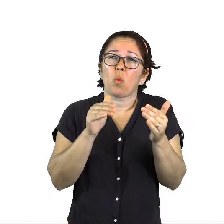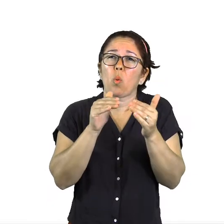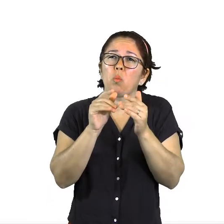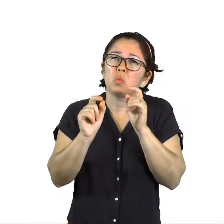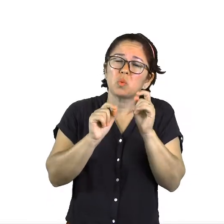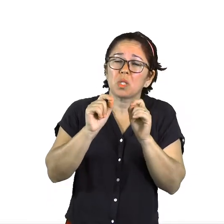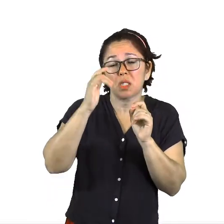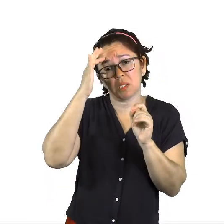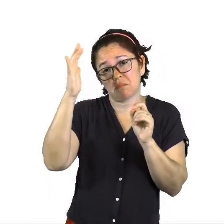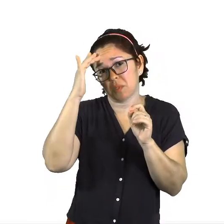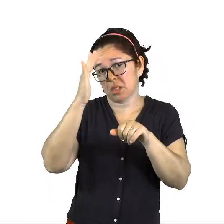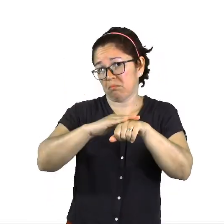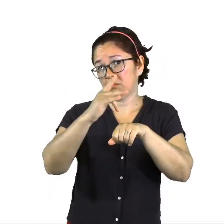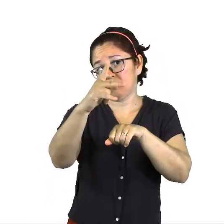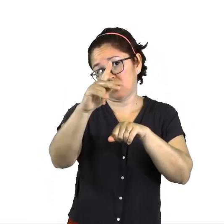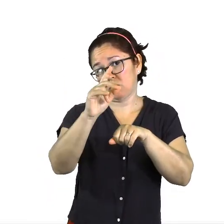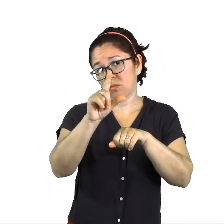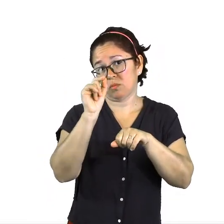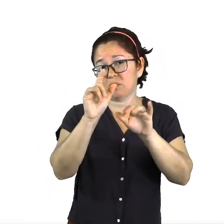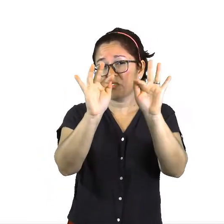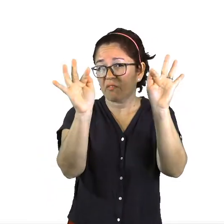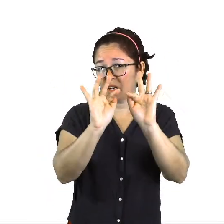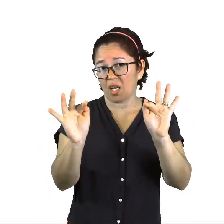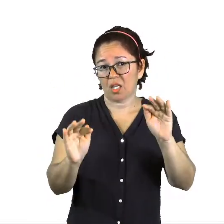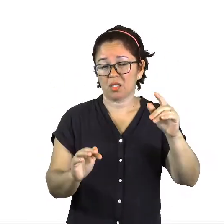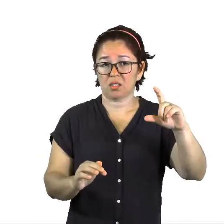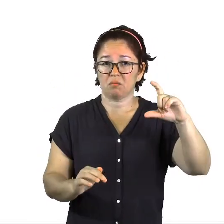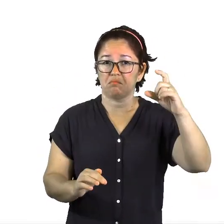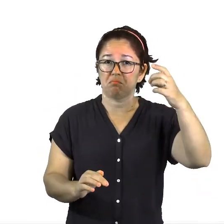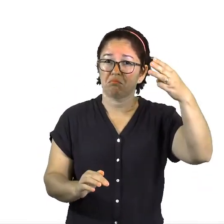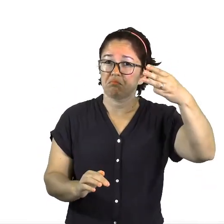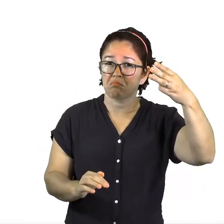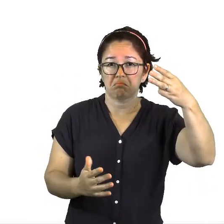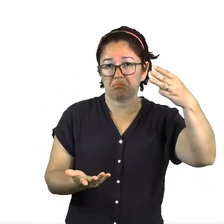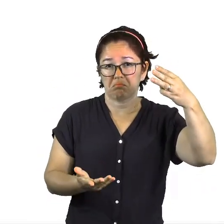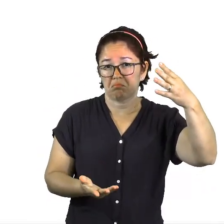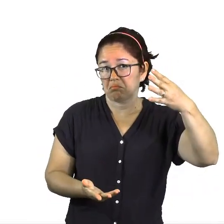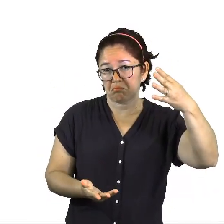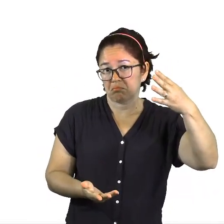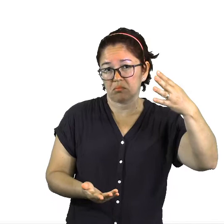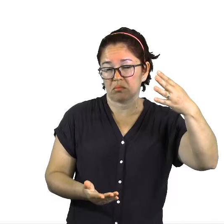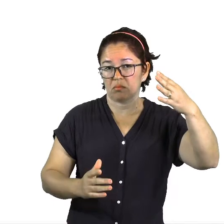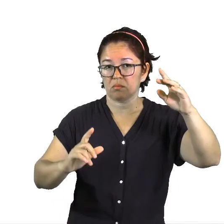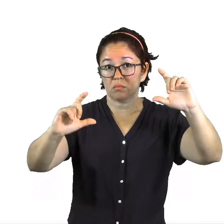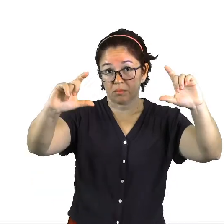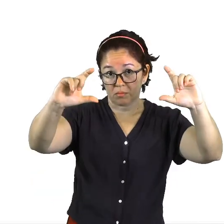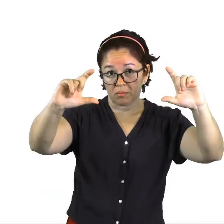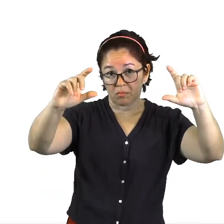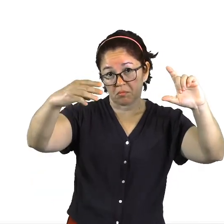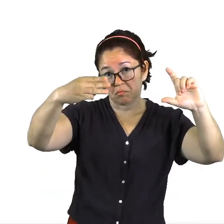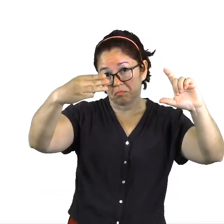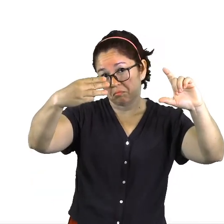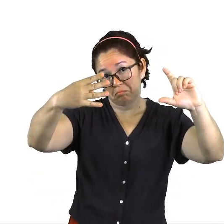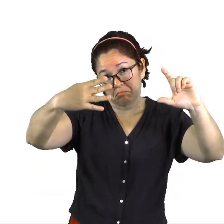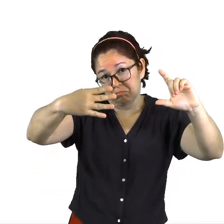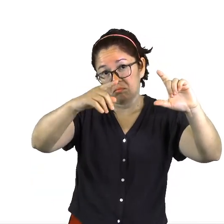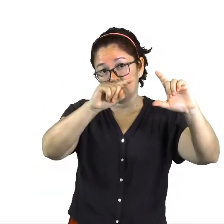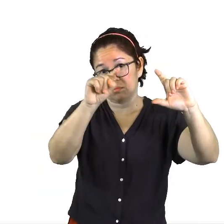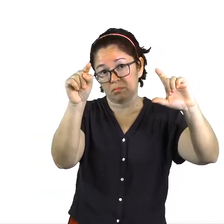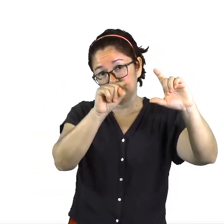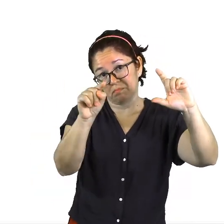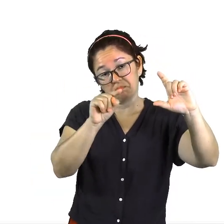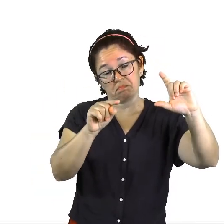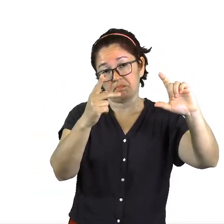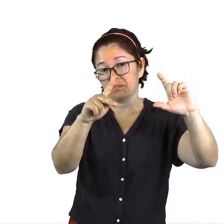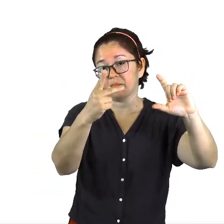em si. E aí, a última dica que tem aí, que o parágrafo deve ser constituído por o que eu falei lá no início, a